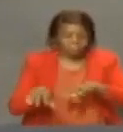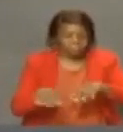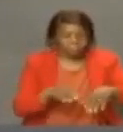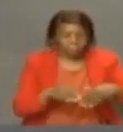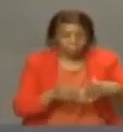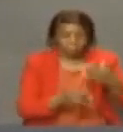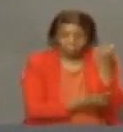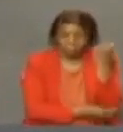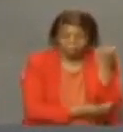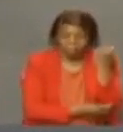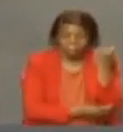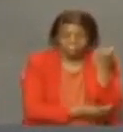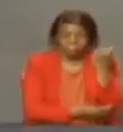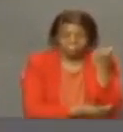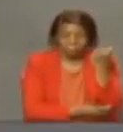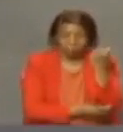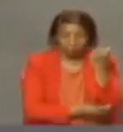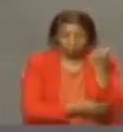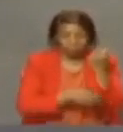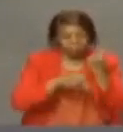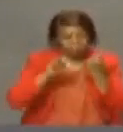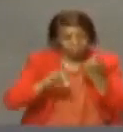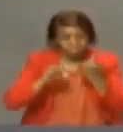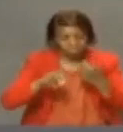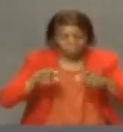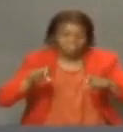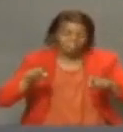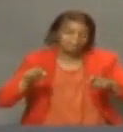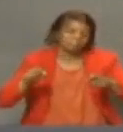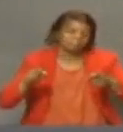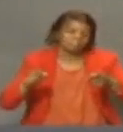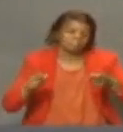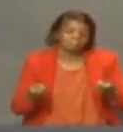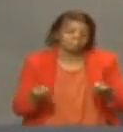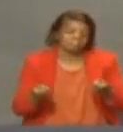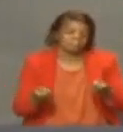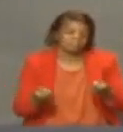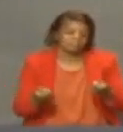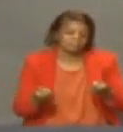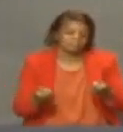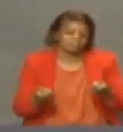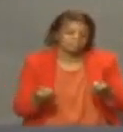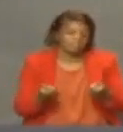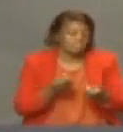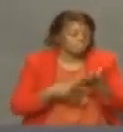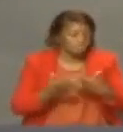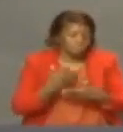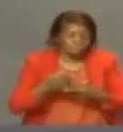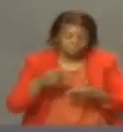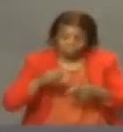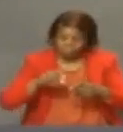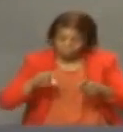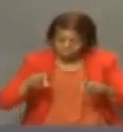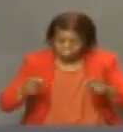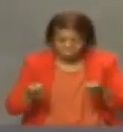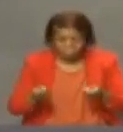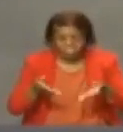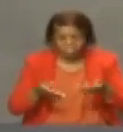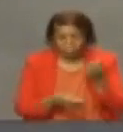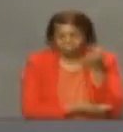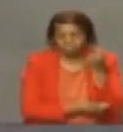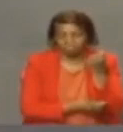numa situação do estado de emergência que todos gostaríamos de evitar pelas consequências graves